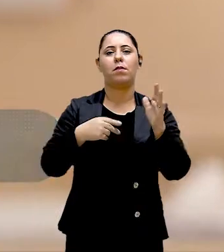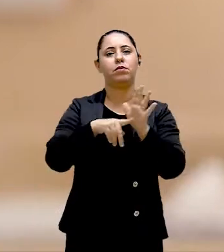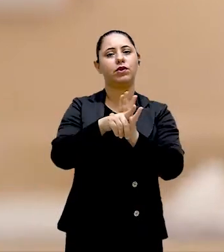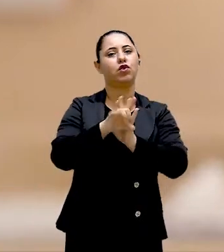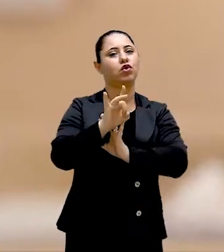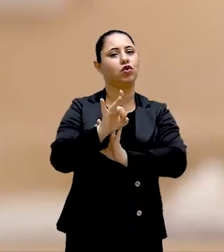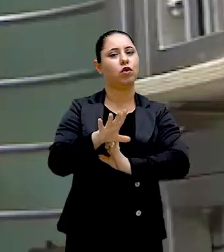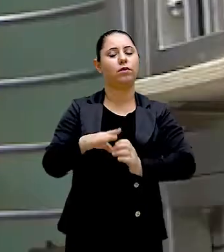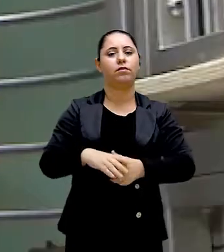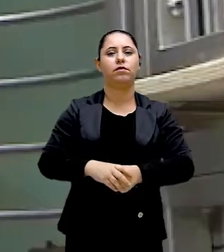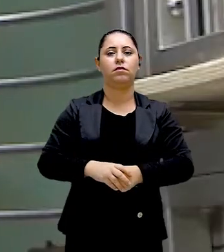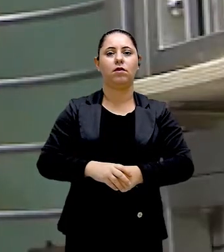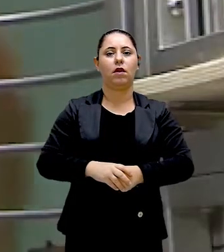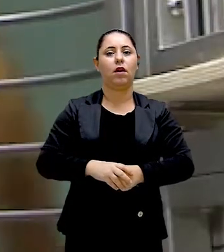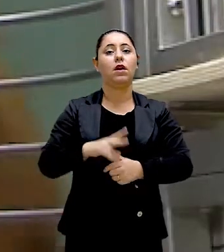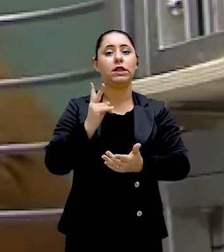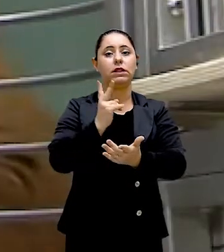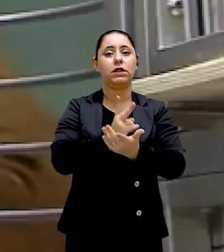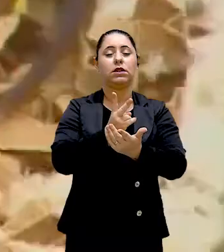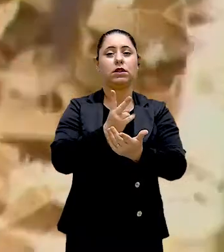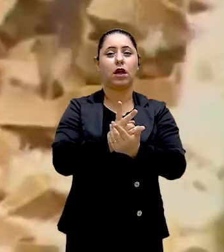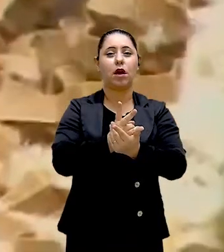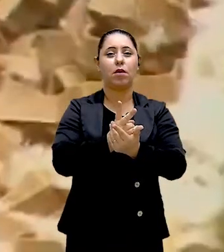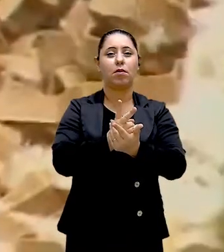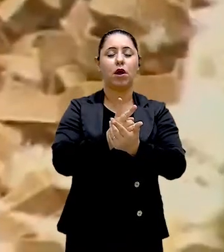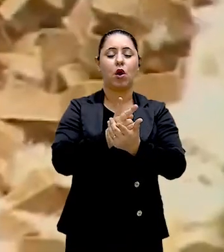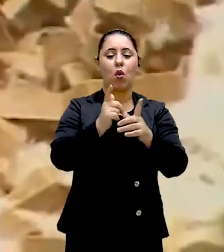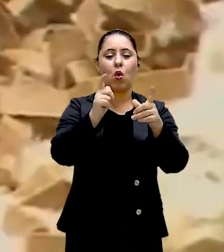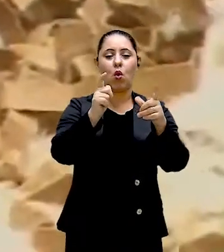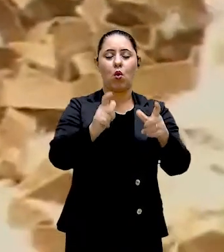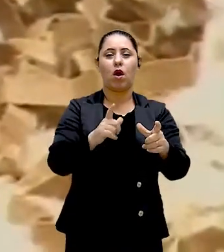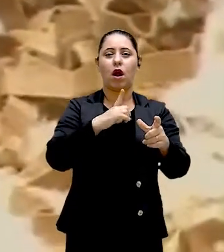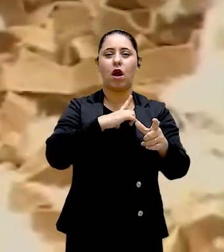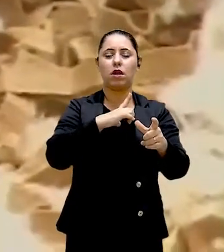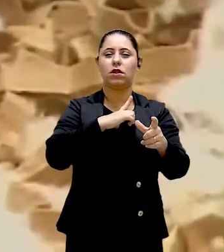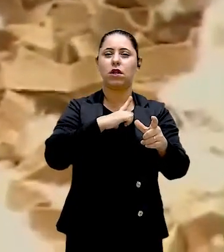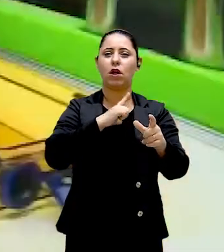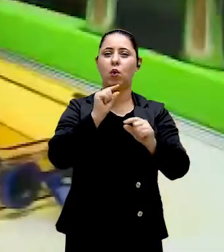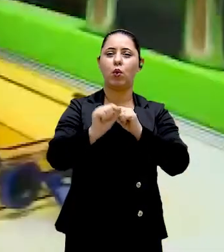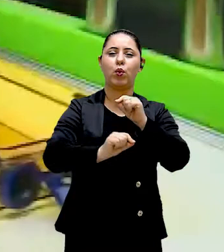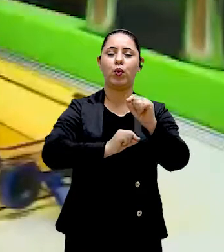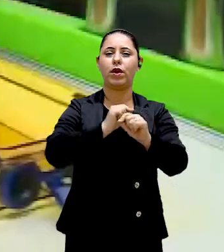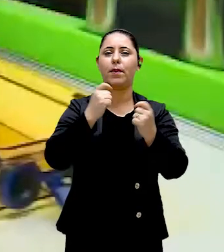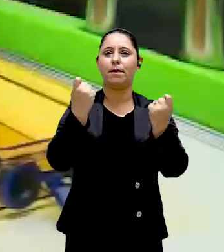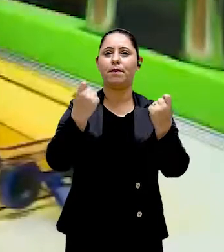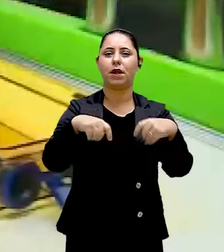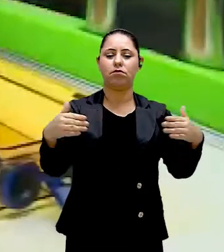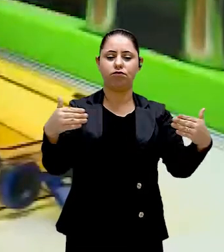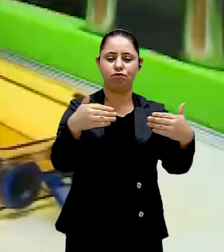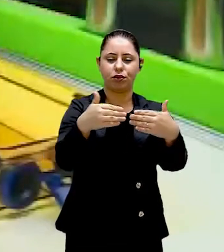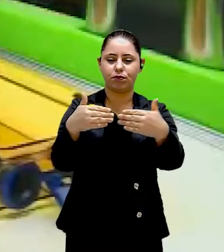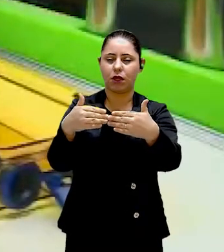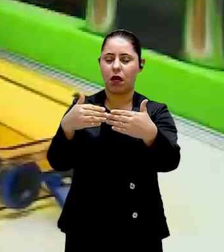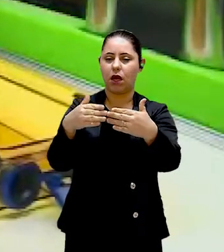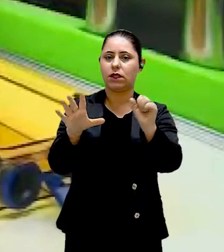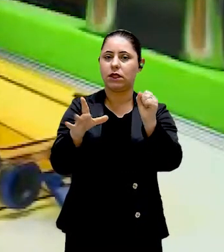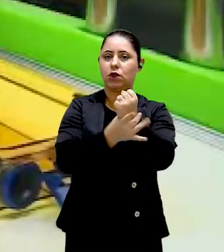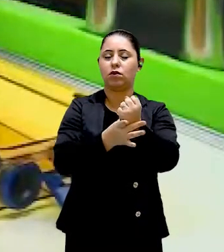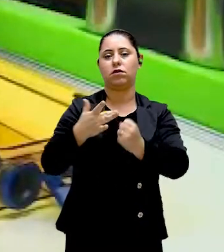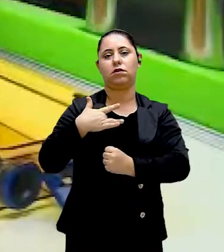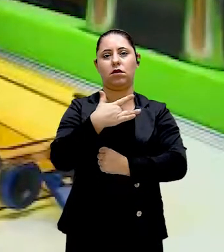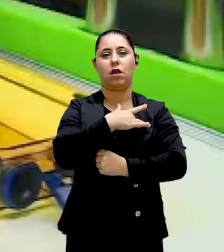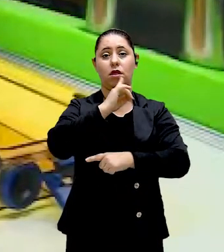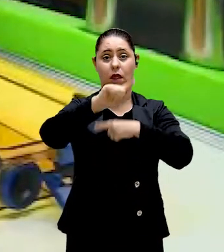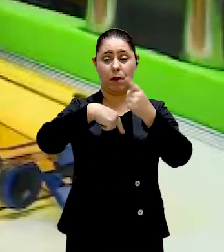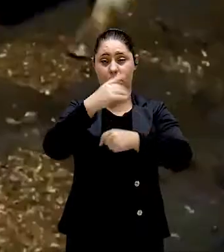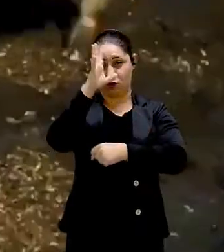devem ser mantidos em ambientes que proporcionam condições adequadas e barreiras sanitárias. Depois que os resultados são